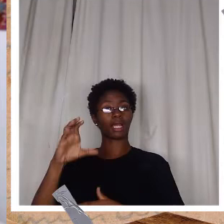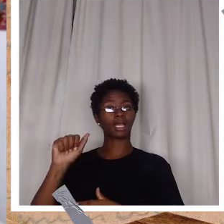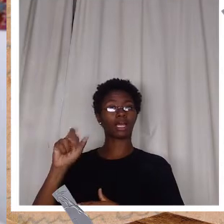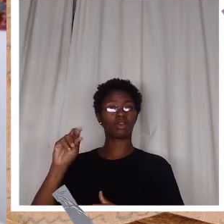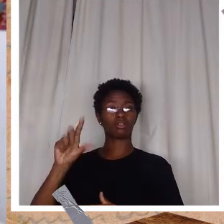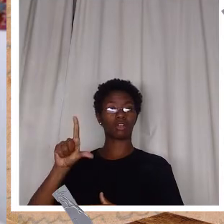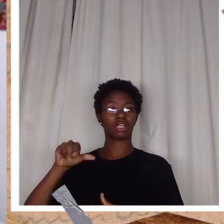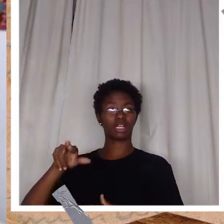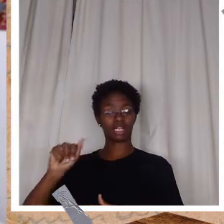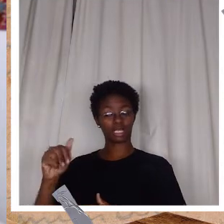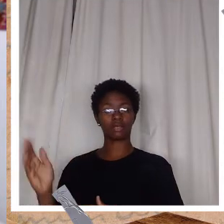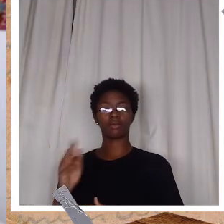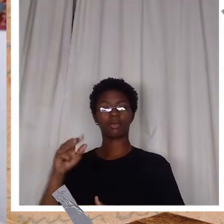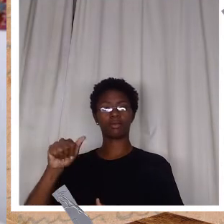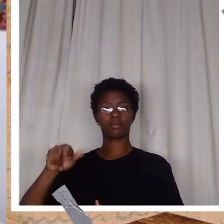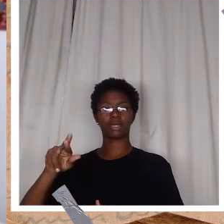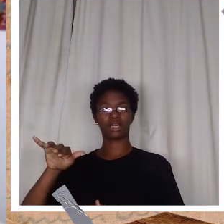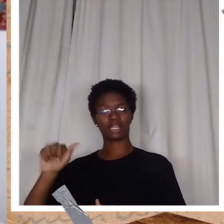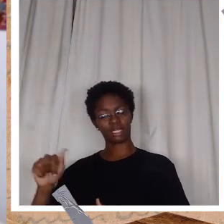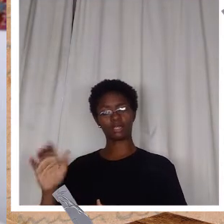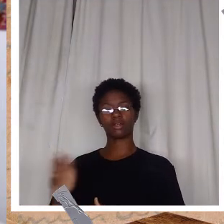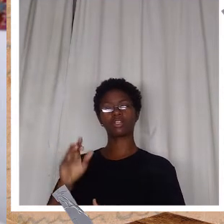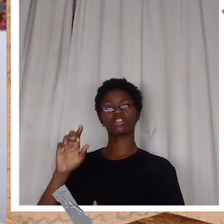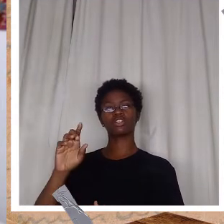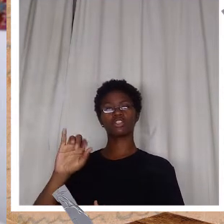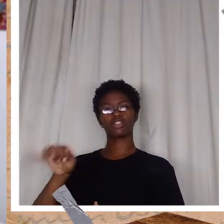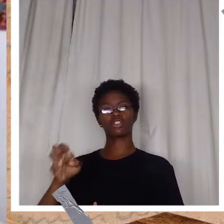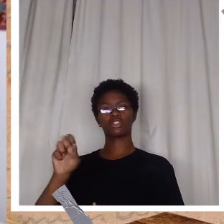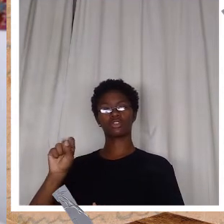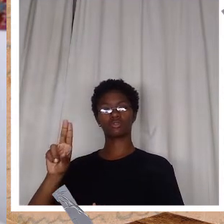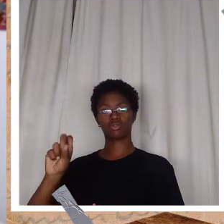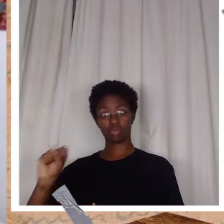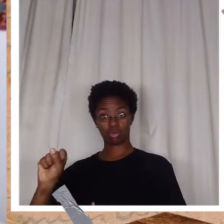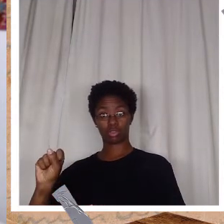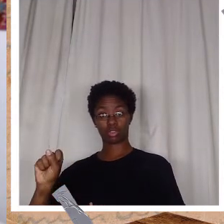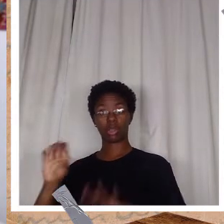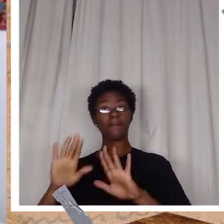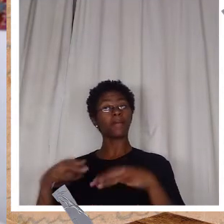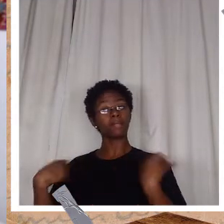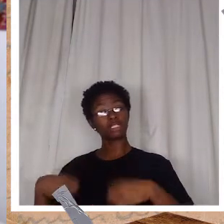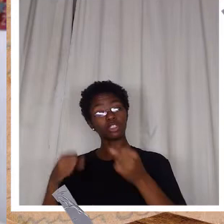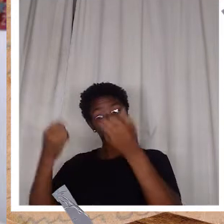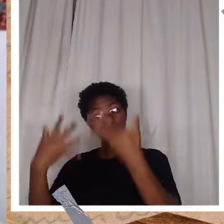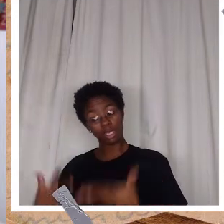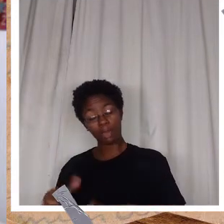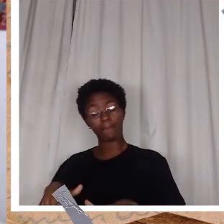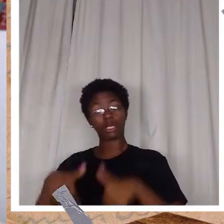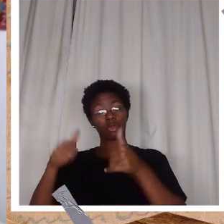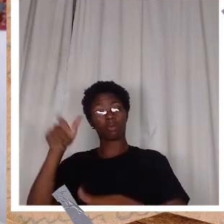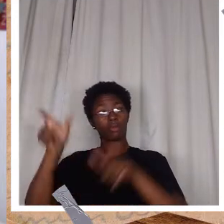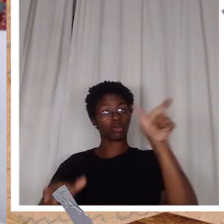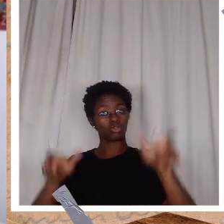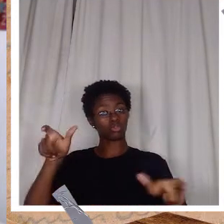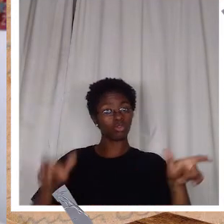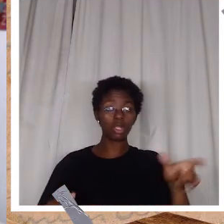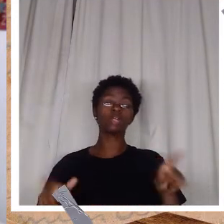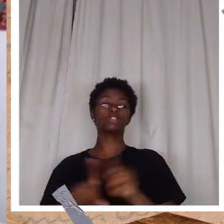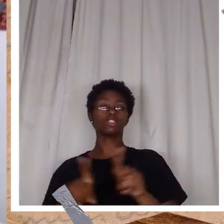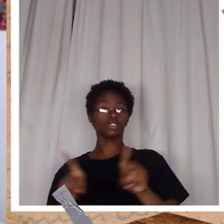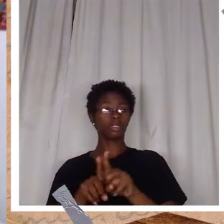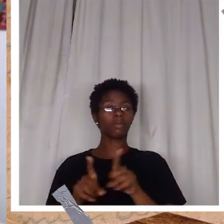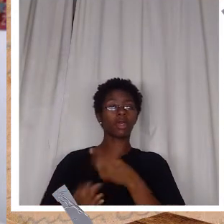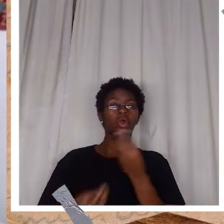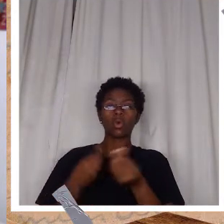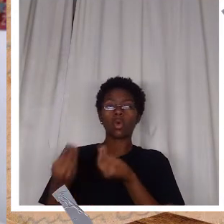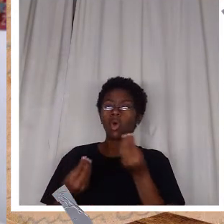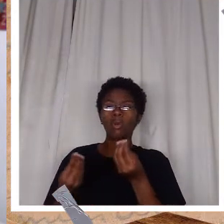fato esse personagem. E eu acho que cabe a gente agora introduzi-la na educação, introduzi-la nos meios culturais, nas